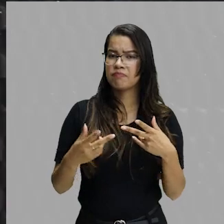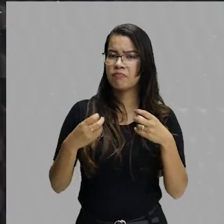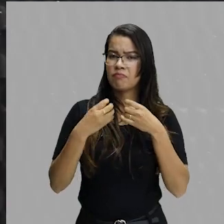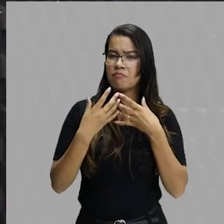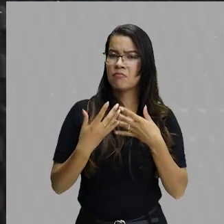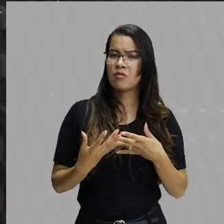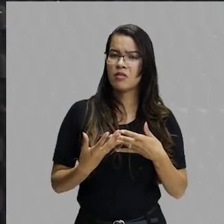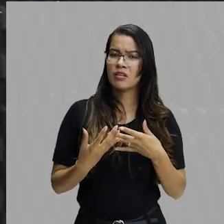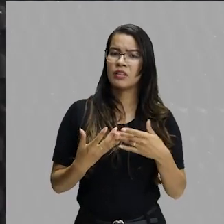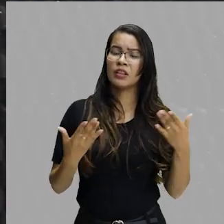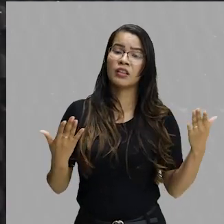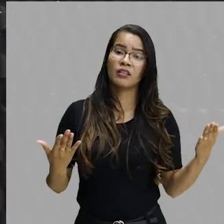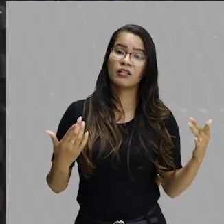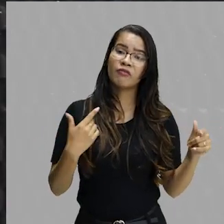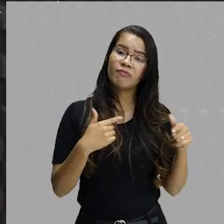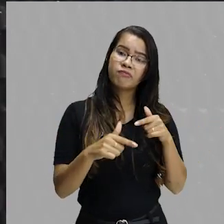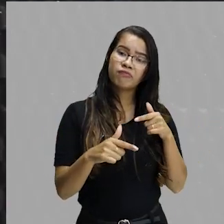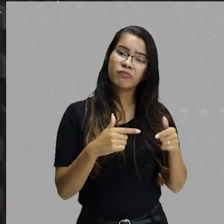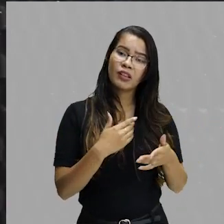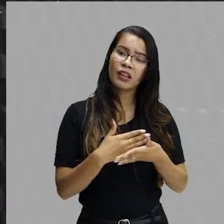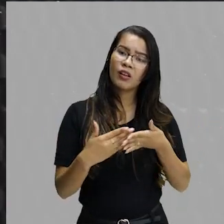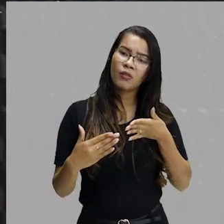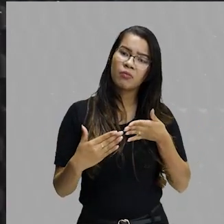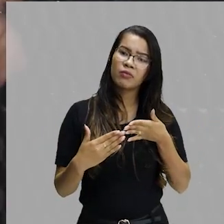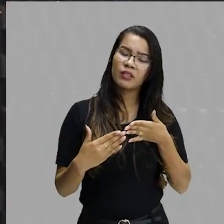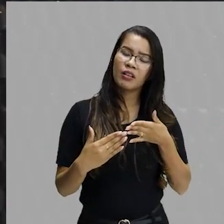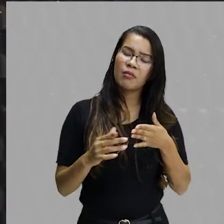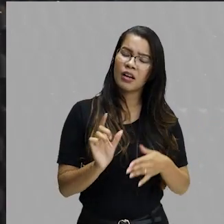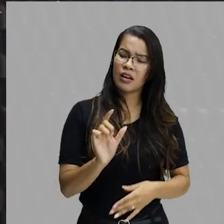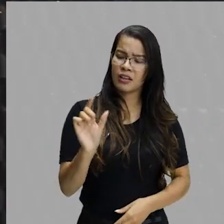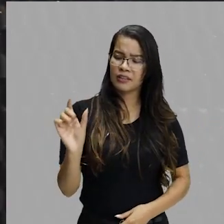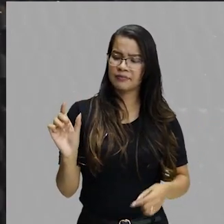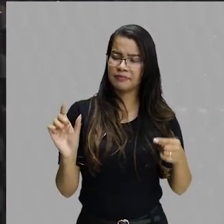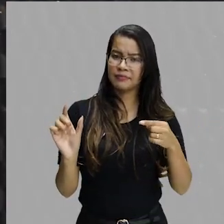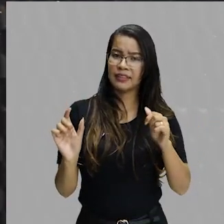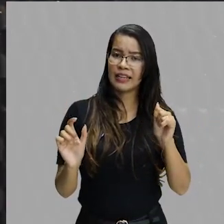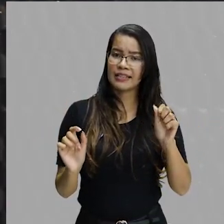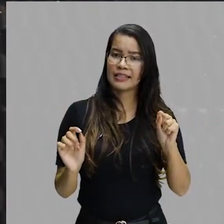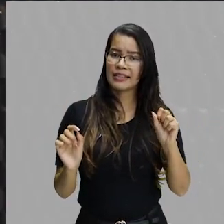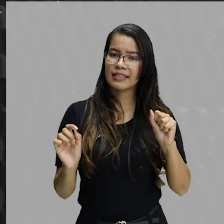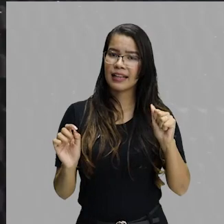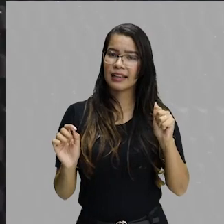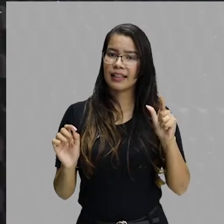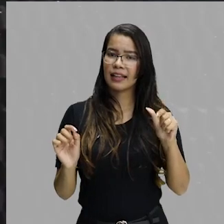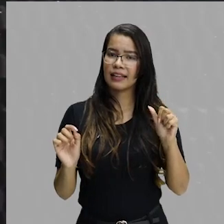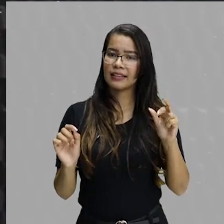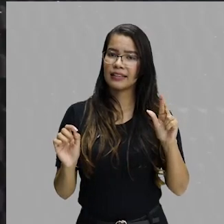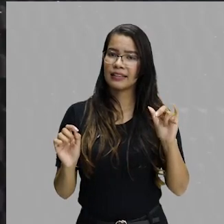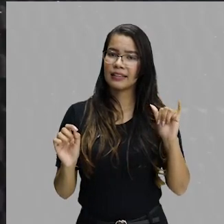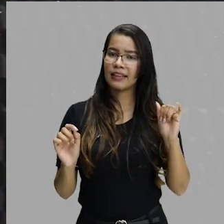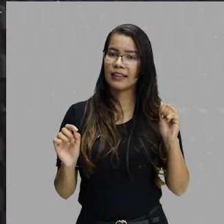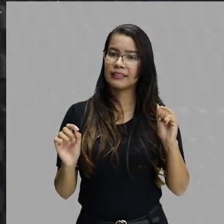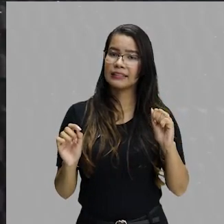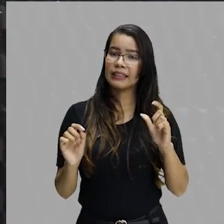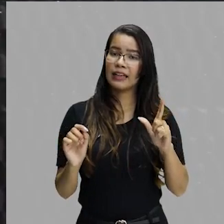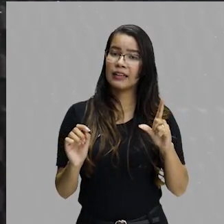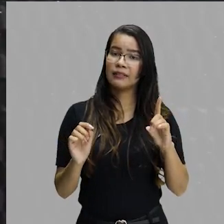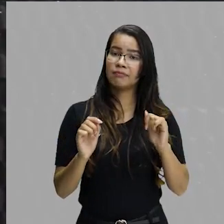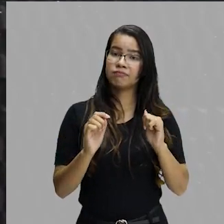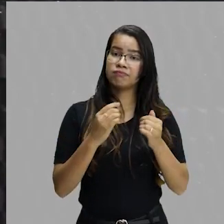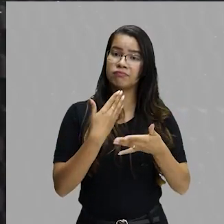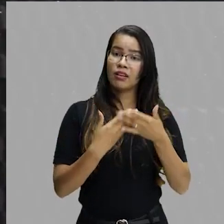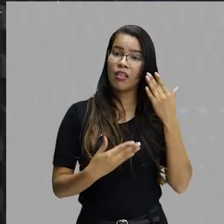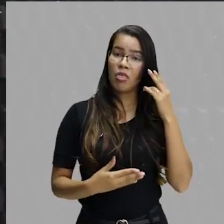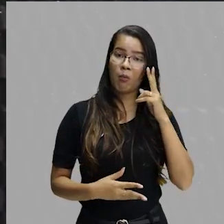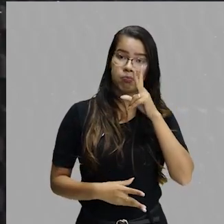se proletarizar, ou seja, de se tornar uma classe assalariada, de perder o poder de compra dela.